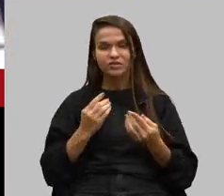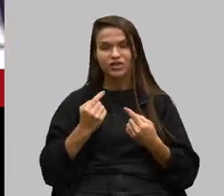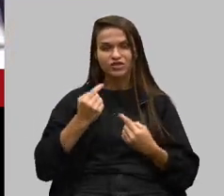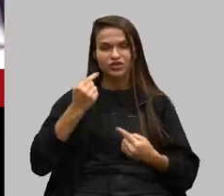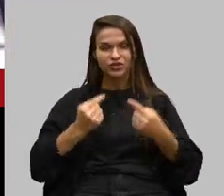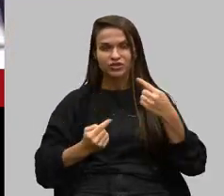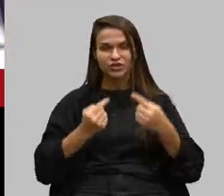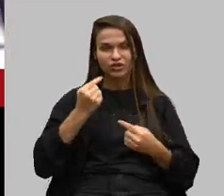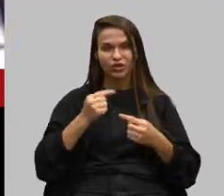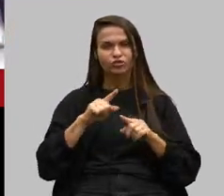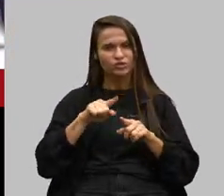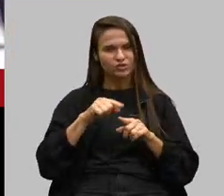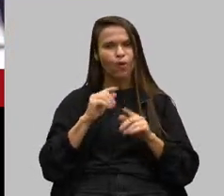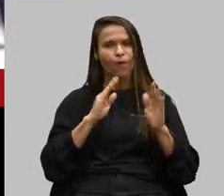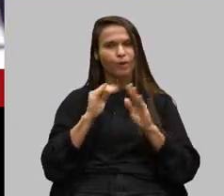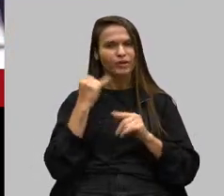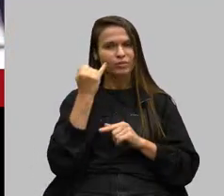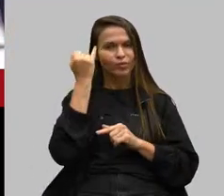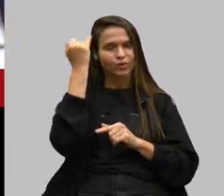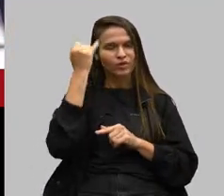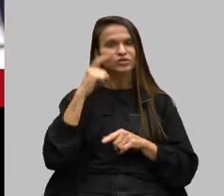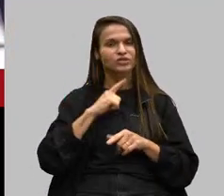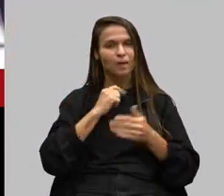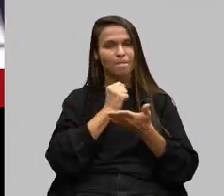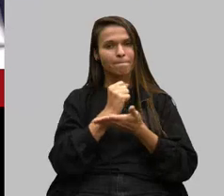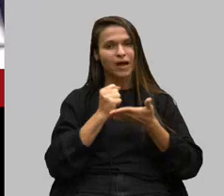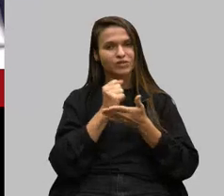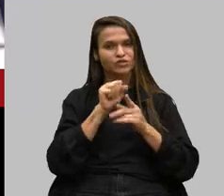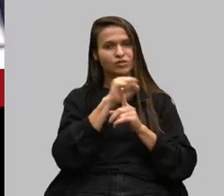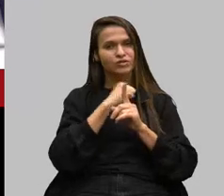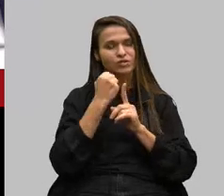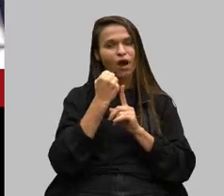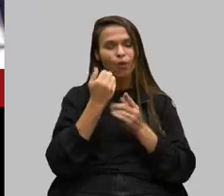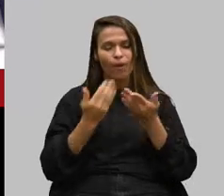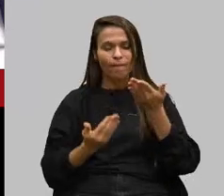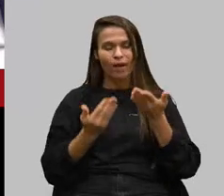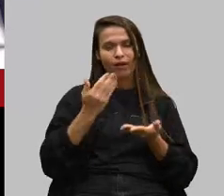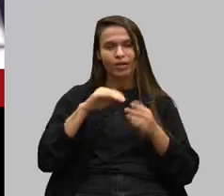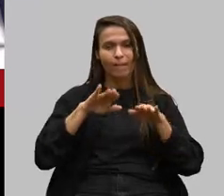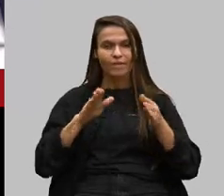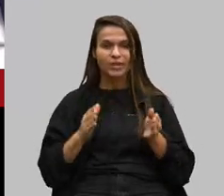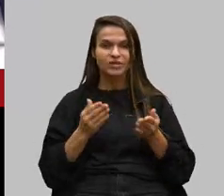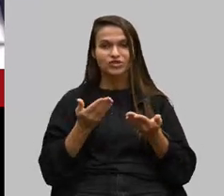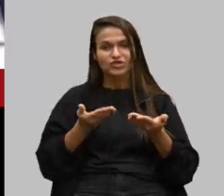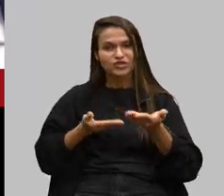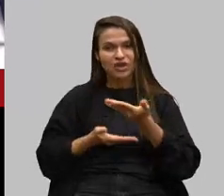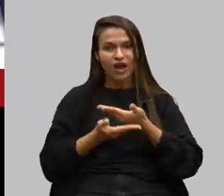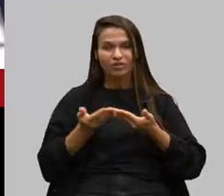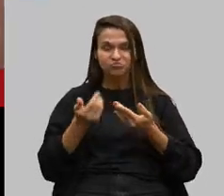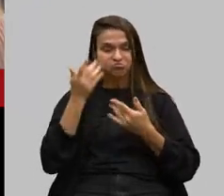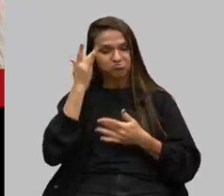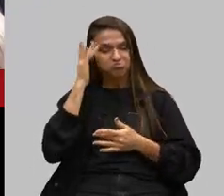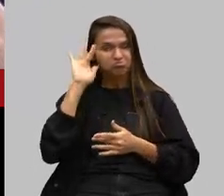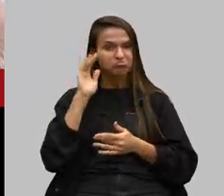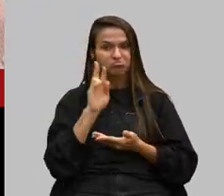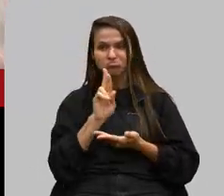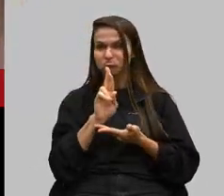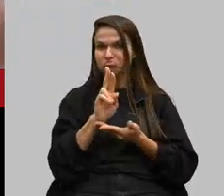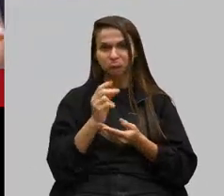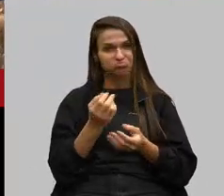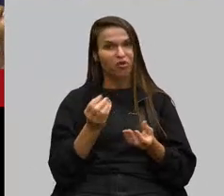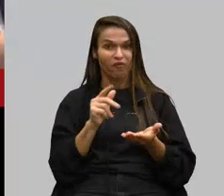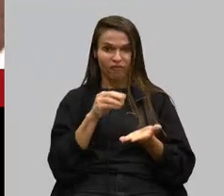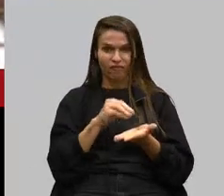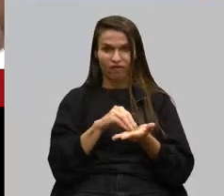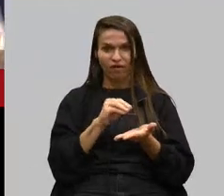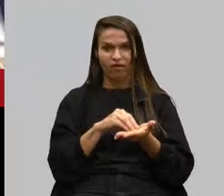agenda caríssima para quem tem base social qual é o balanço da mesa de diálogo não sei foi apresentado e esse